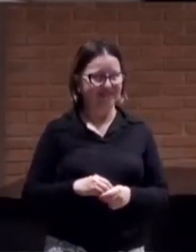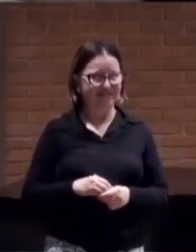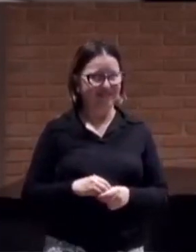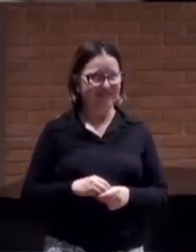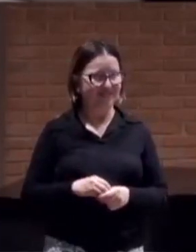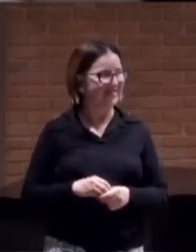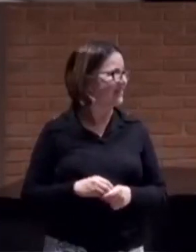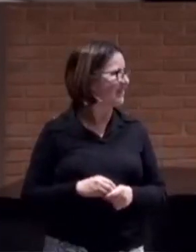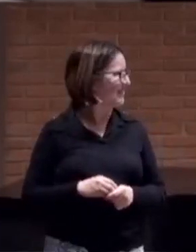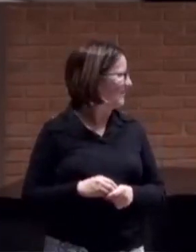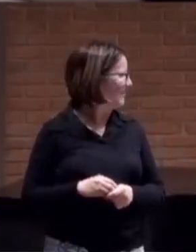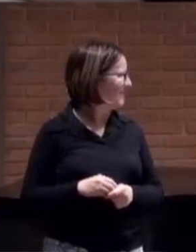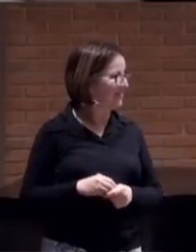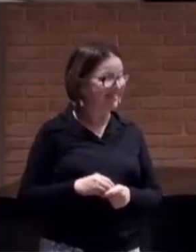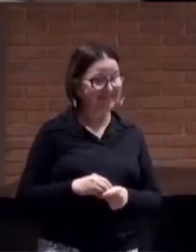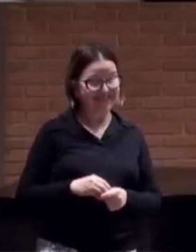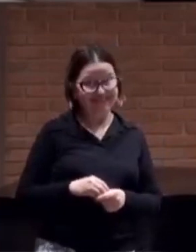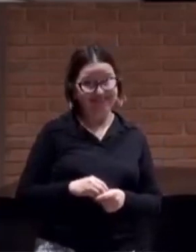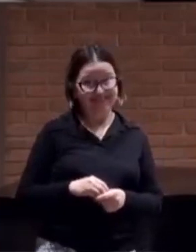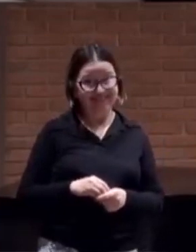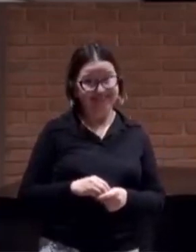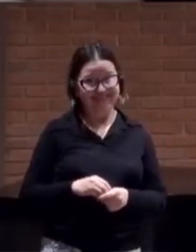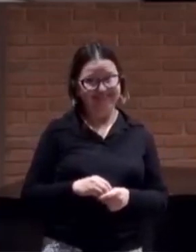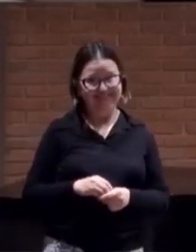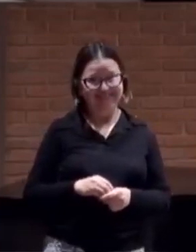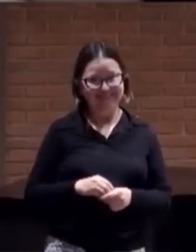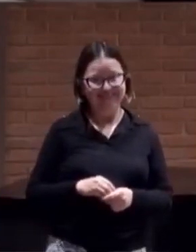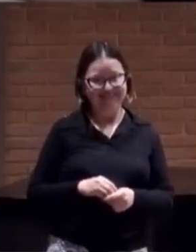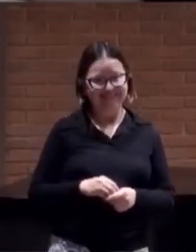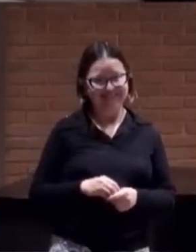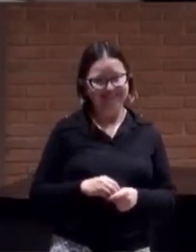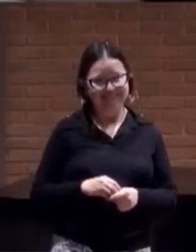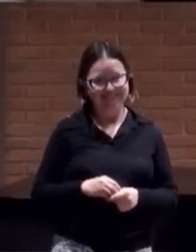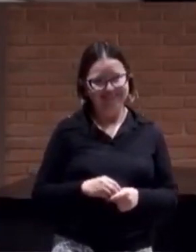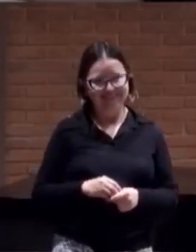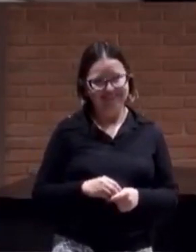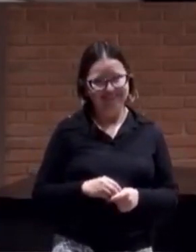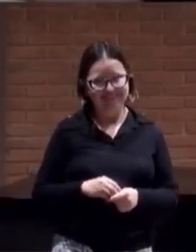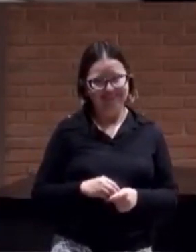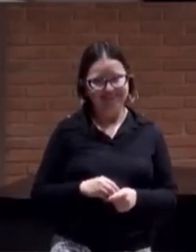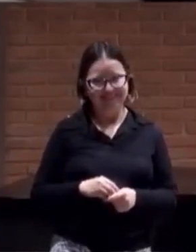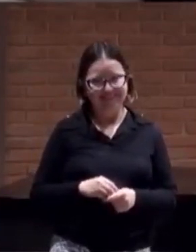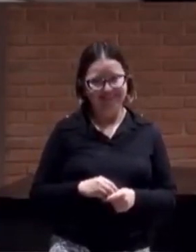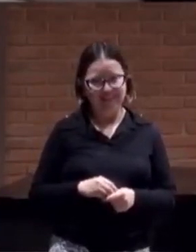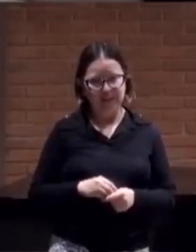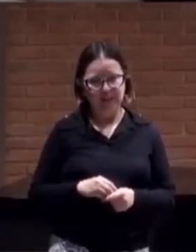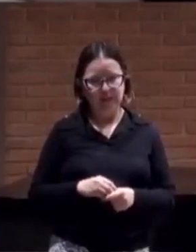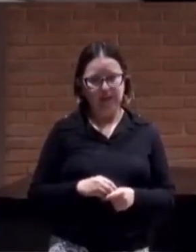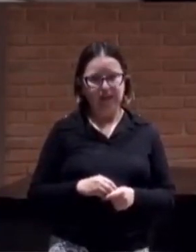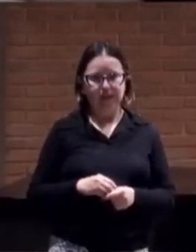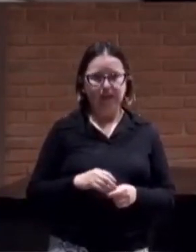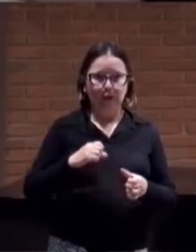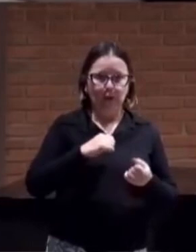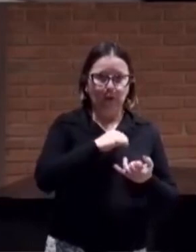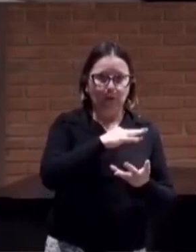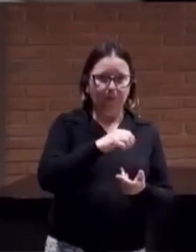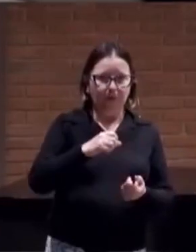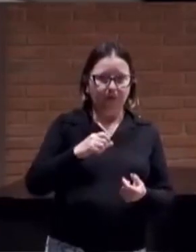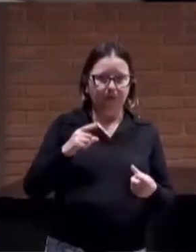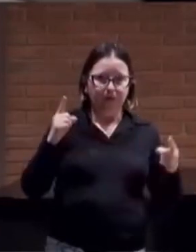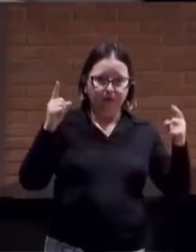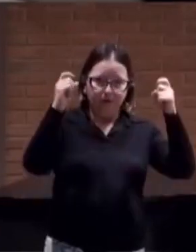Olhe bem o que está no mundo agora. A coisa está apertando cada vez, mas vai apertar